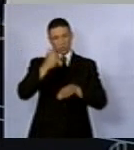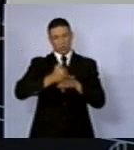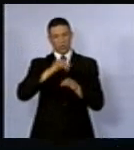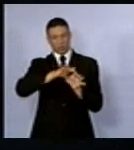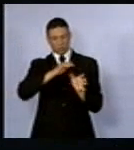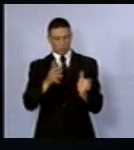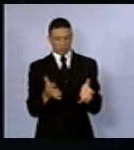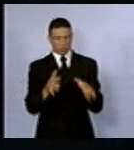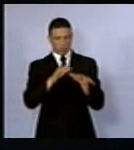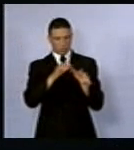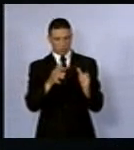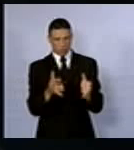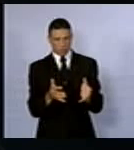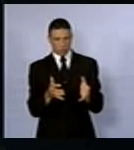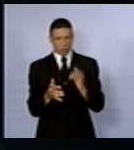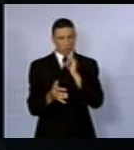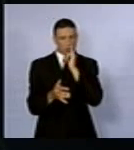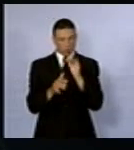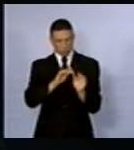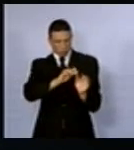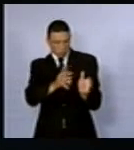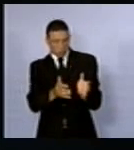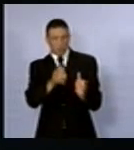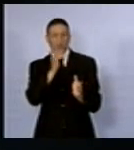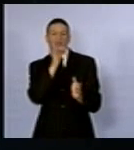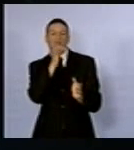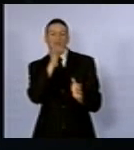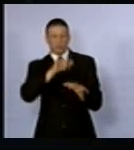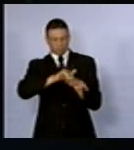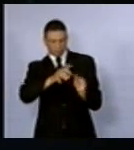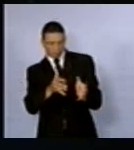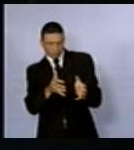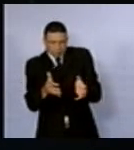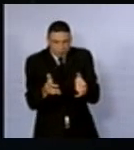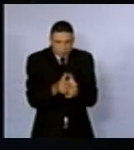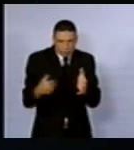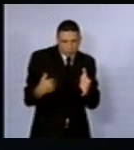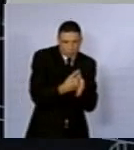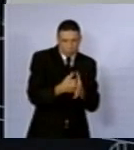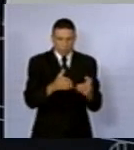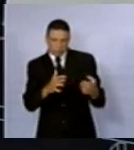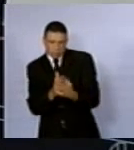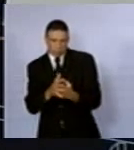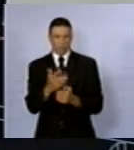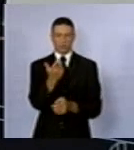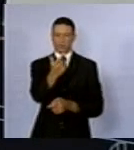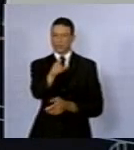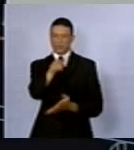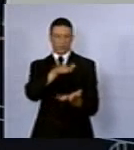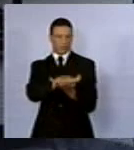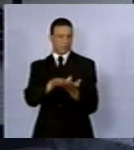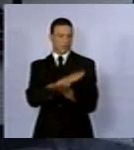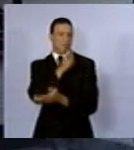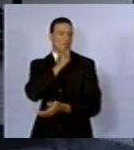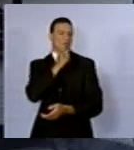barreira física. Não há como encapsular o campo magnético. Dr. Guiz, teria...